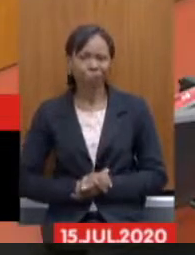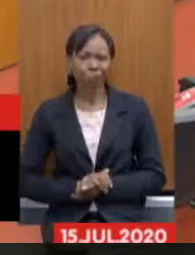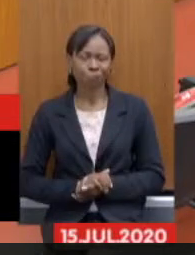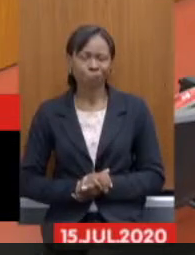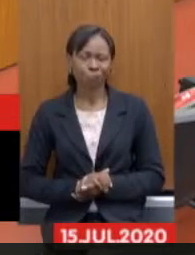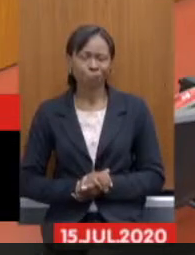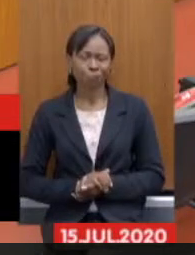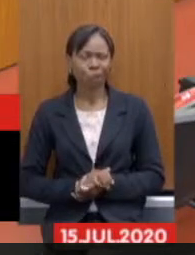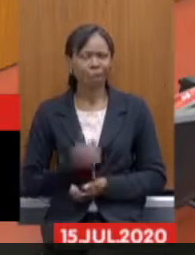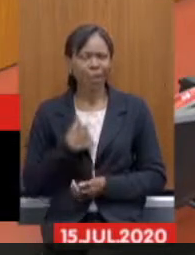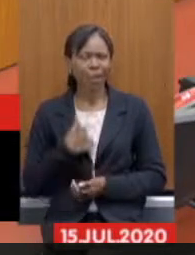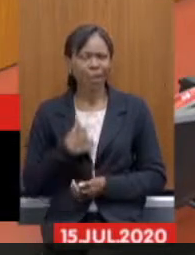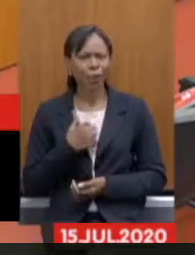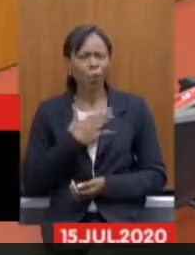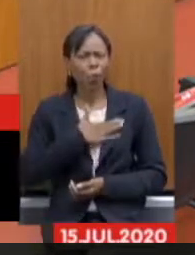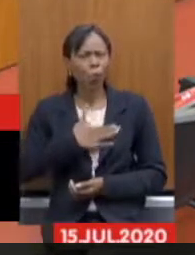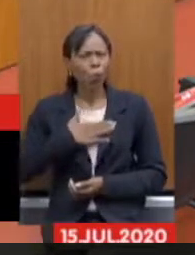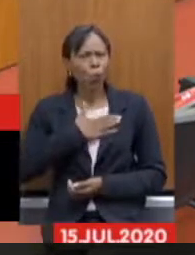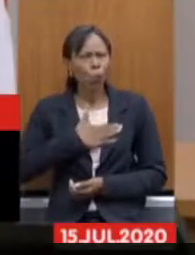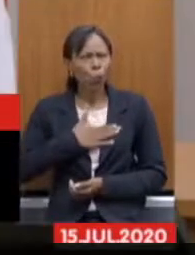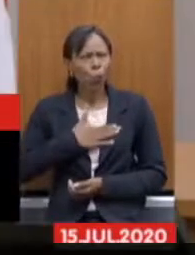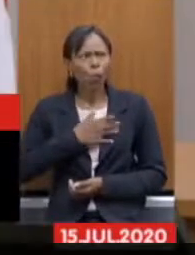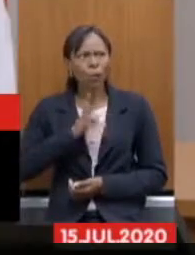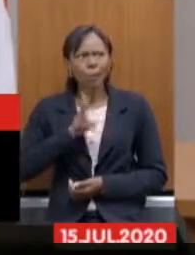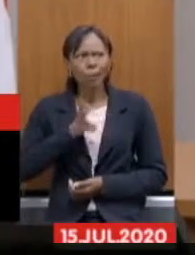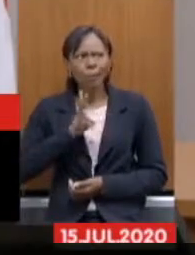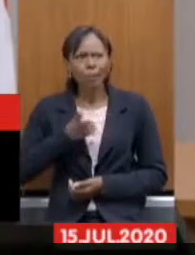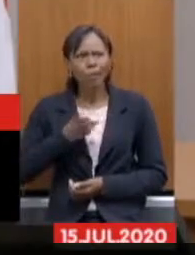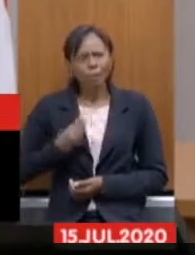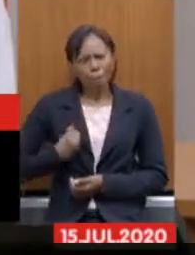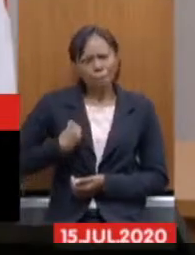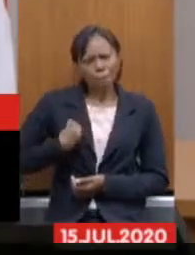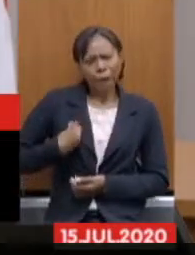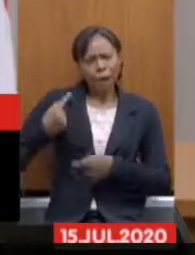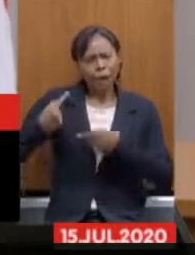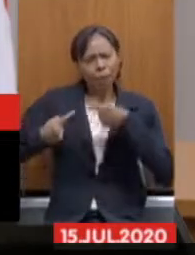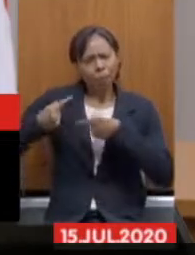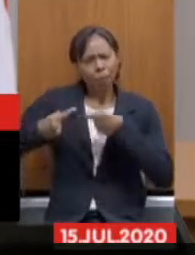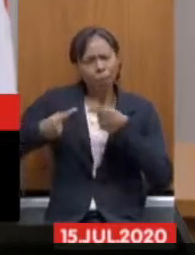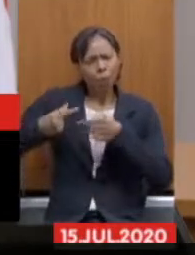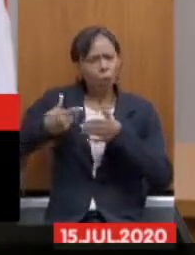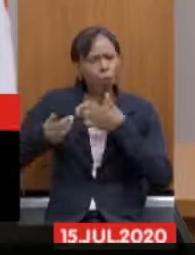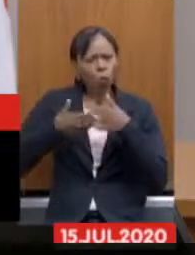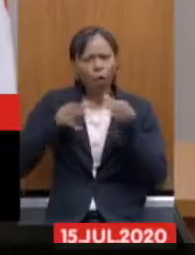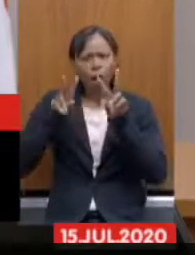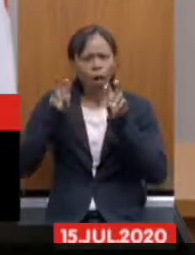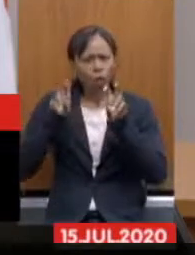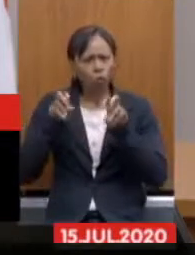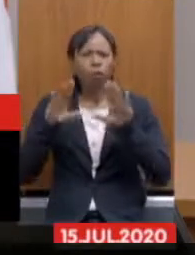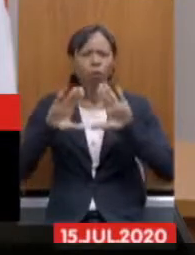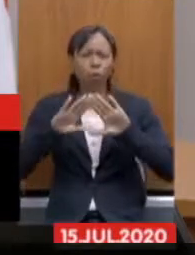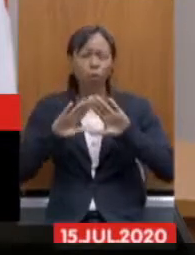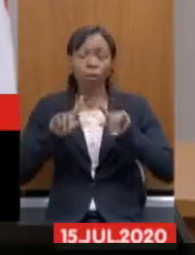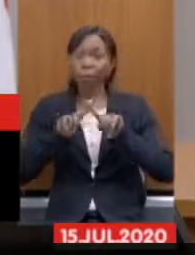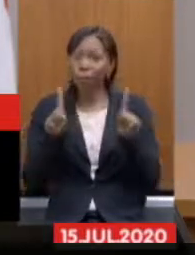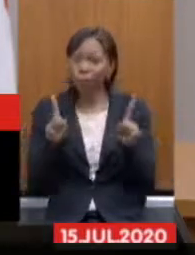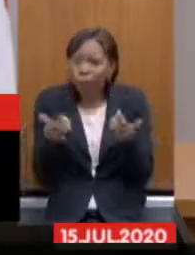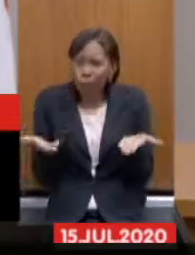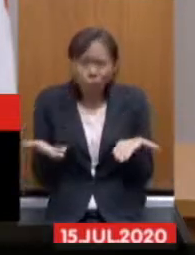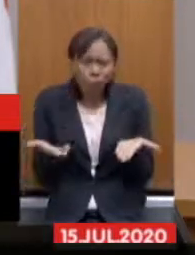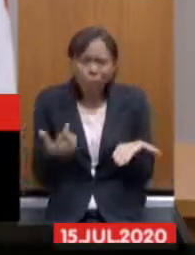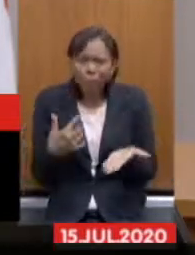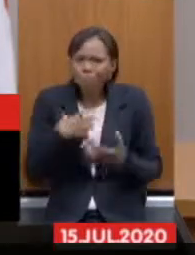e eu sempre tive orgulho de participar e debater qualquer assunto nessa casa mas hoje eu estou